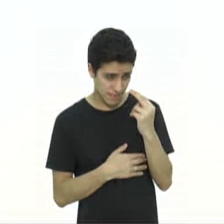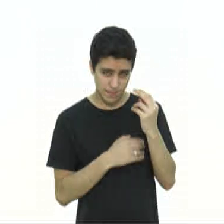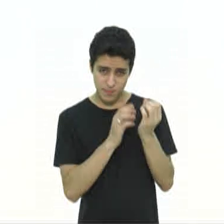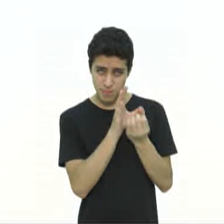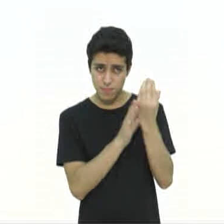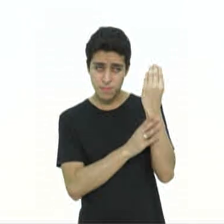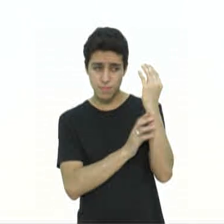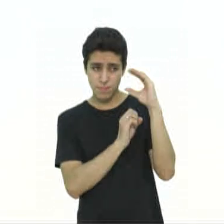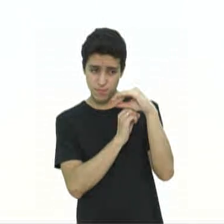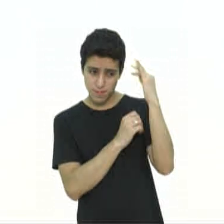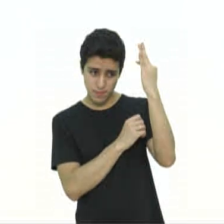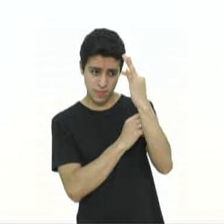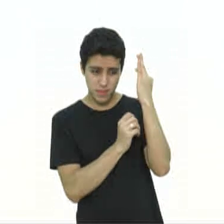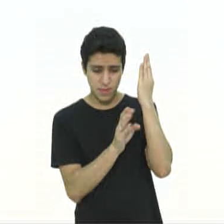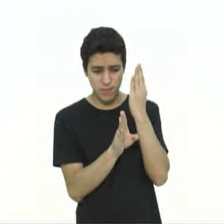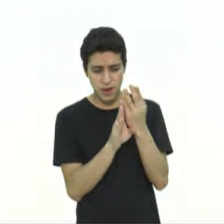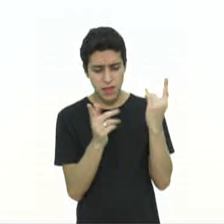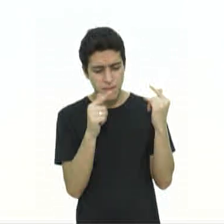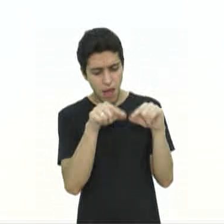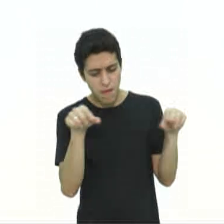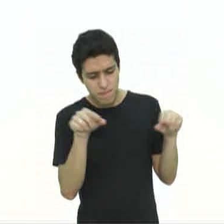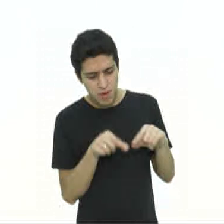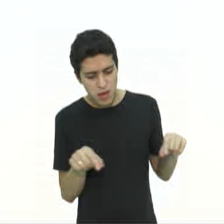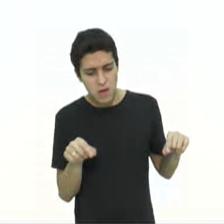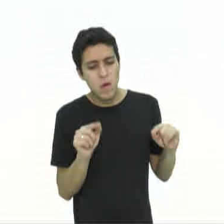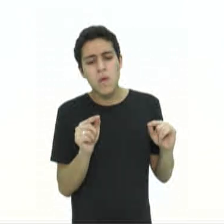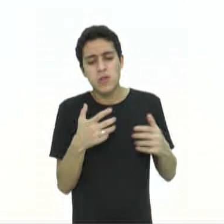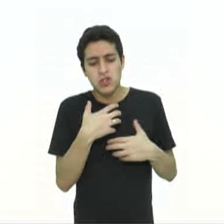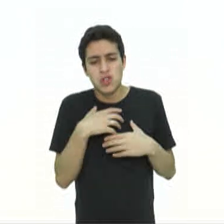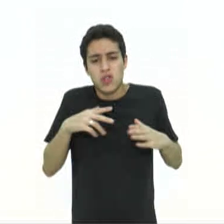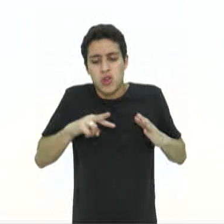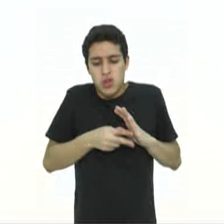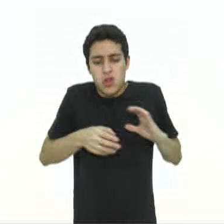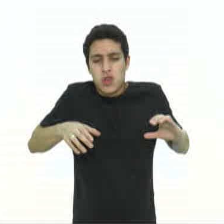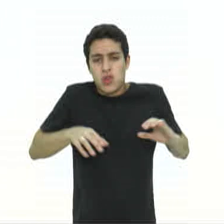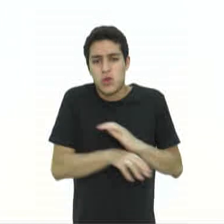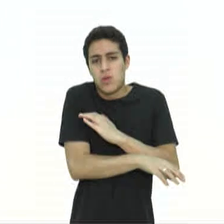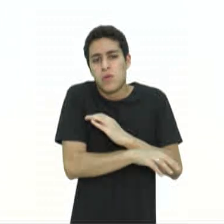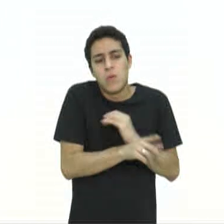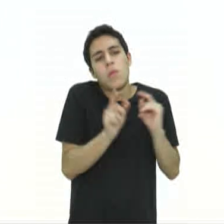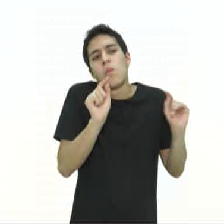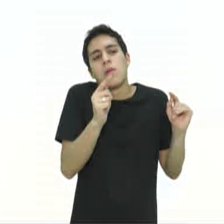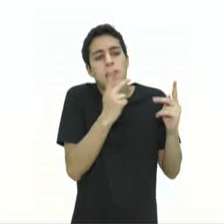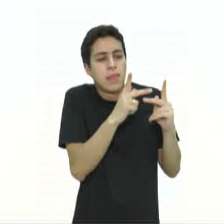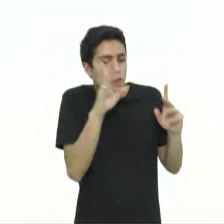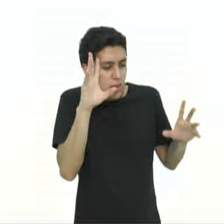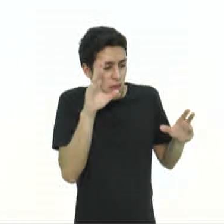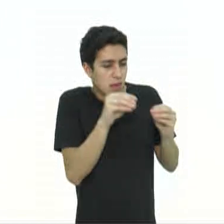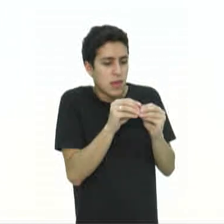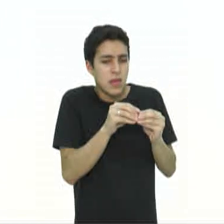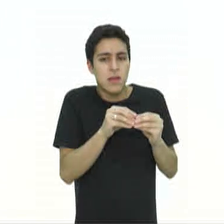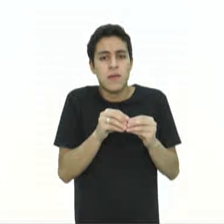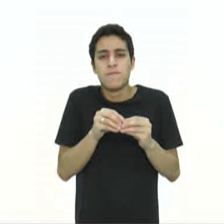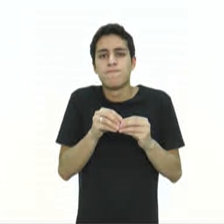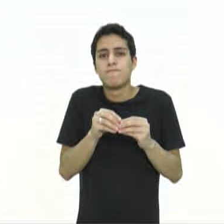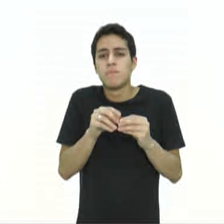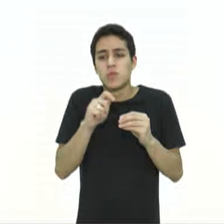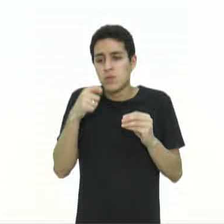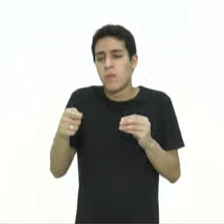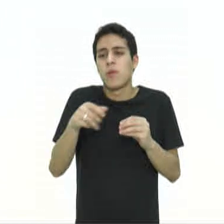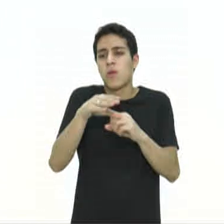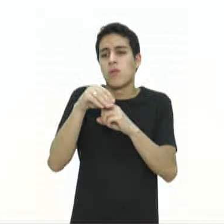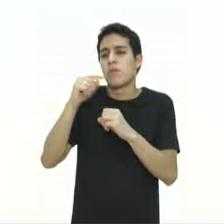conhecimento filosófico por meio de pequenas sentenças com sentido completo, as quais, no seu entender, esgotam o conhecimento acerca do